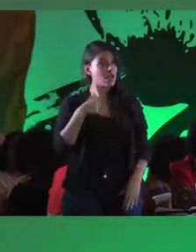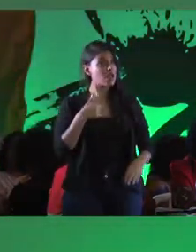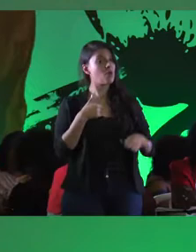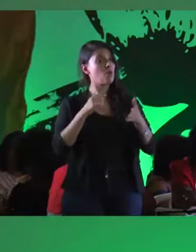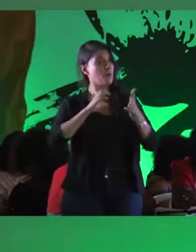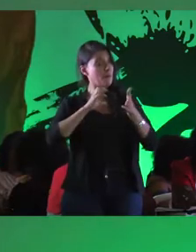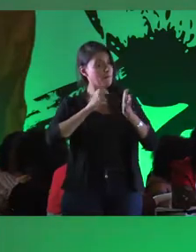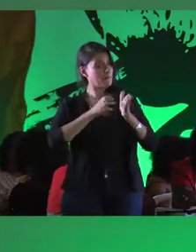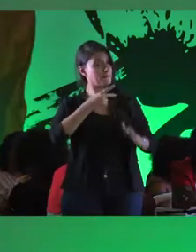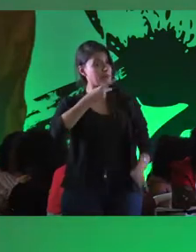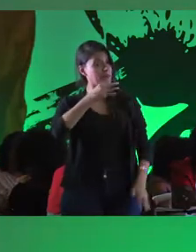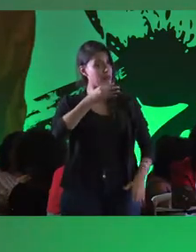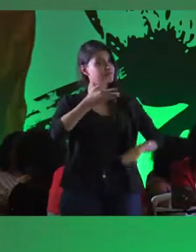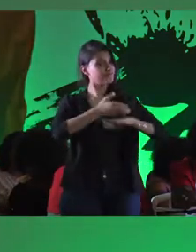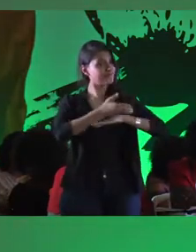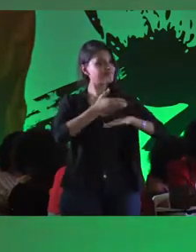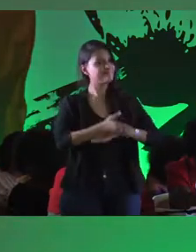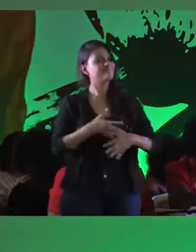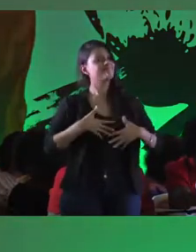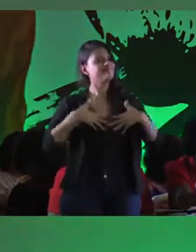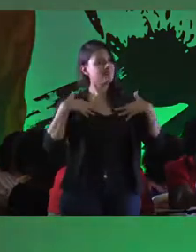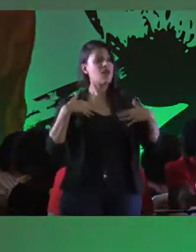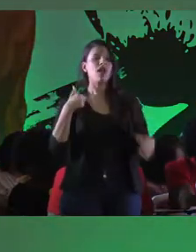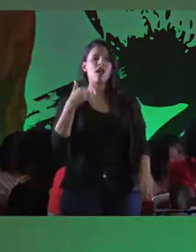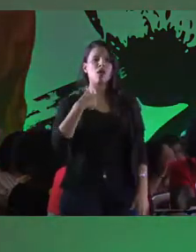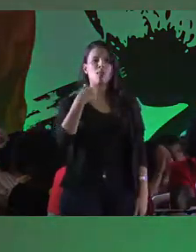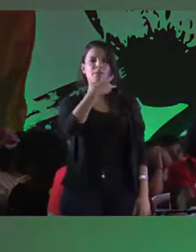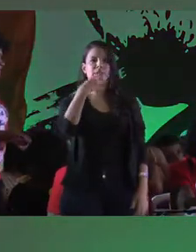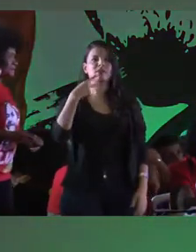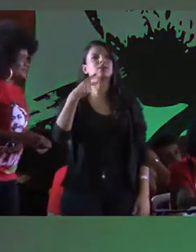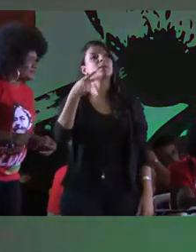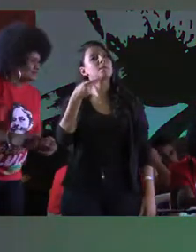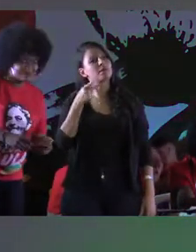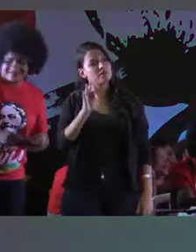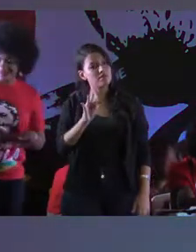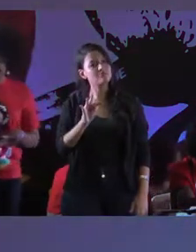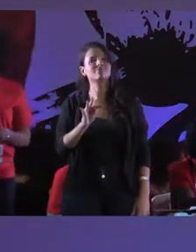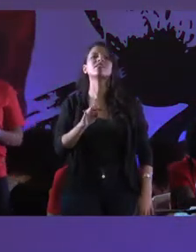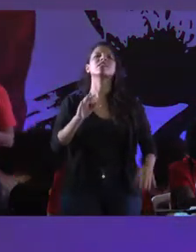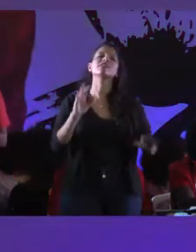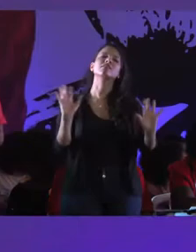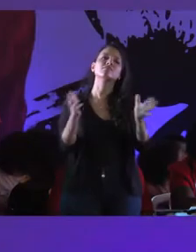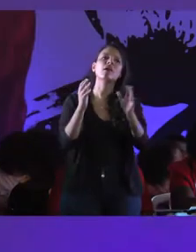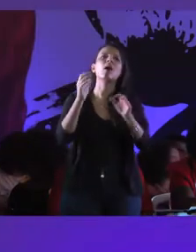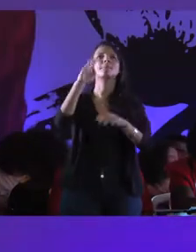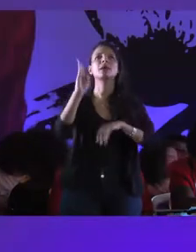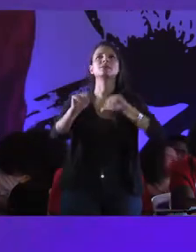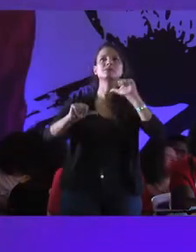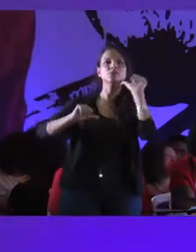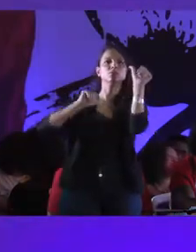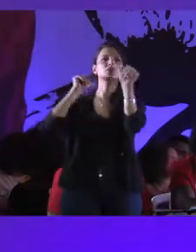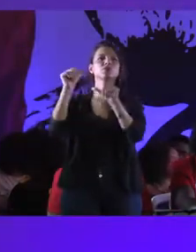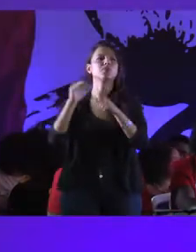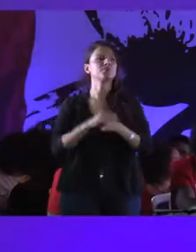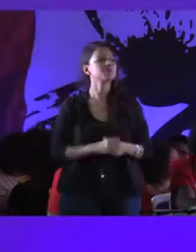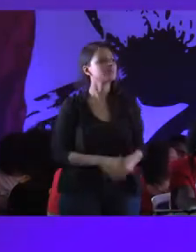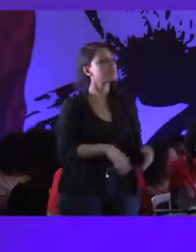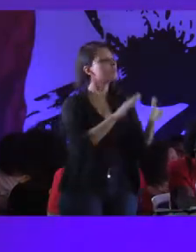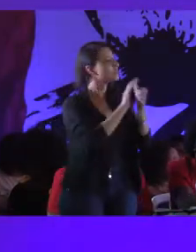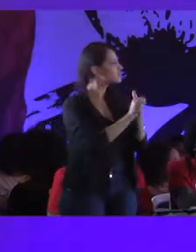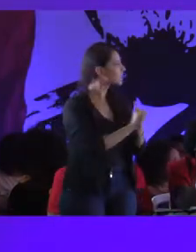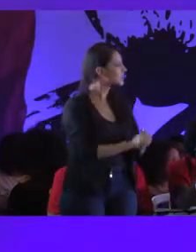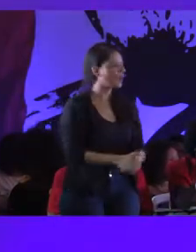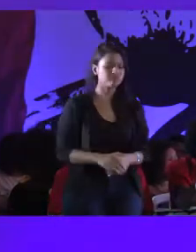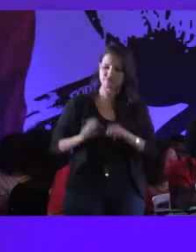orgulho de presidir esse partido que mudou a cara do Brasil. Saudar a cada um, a cada uma de vocês, saudar os